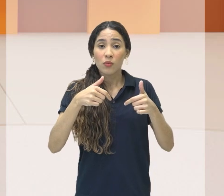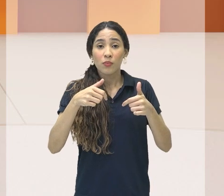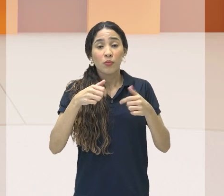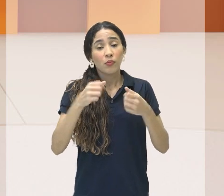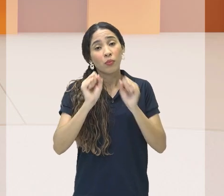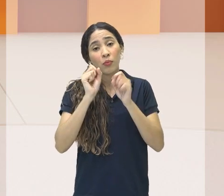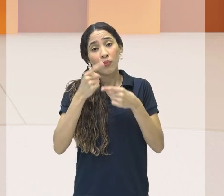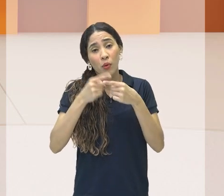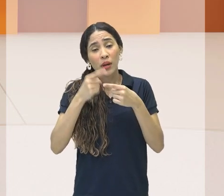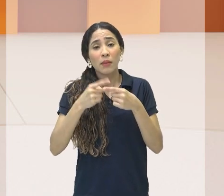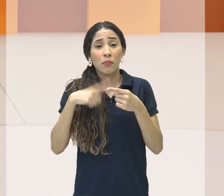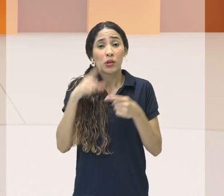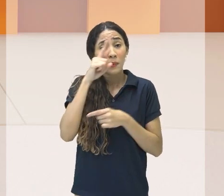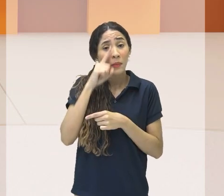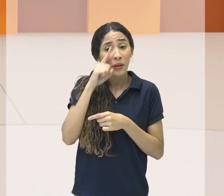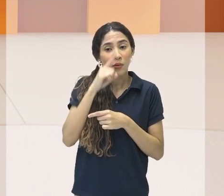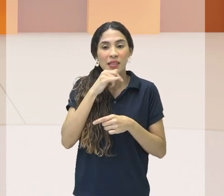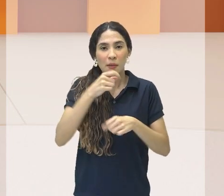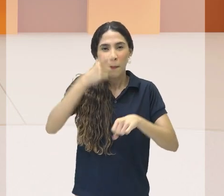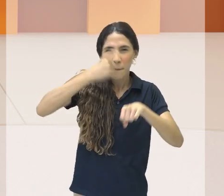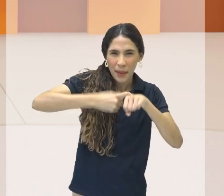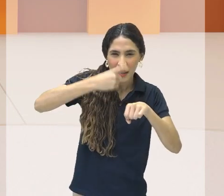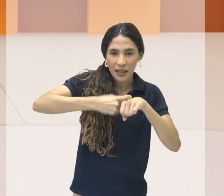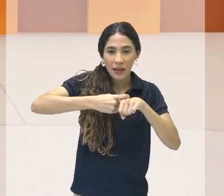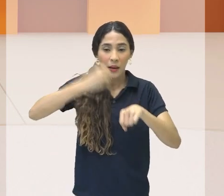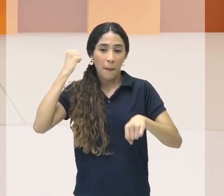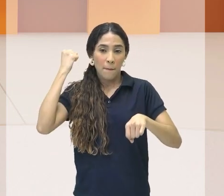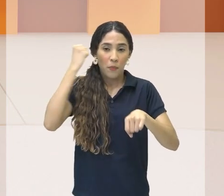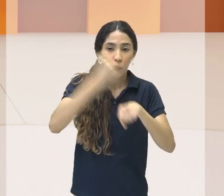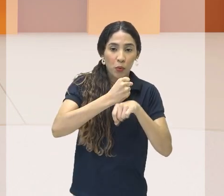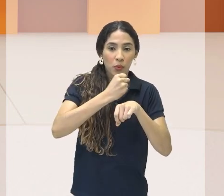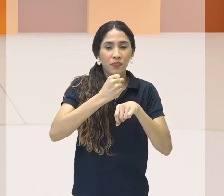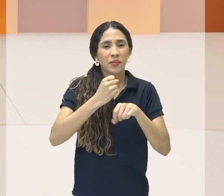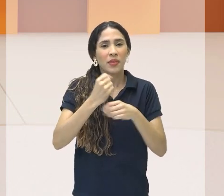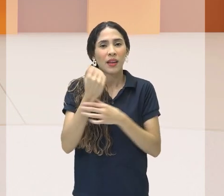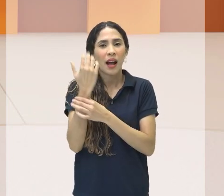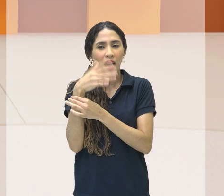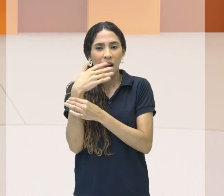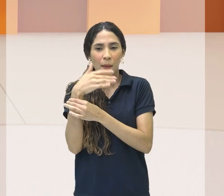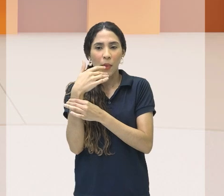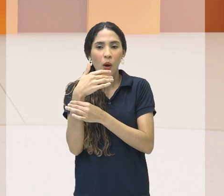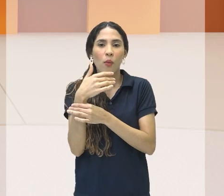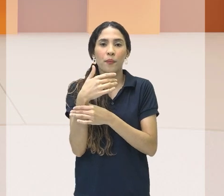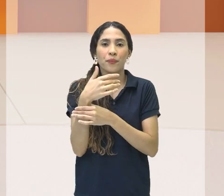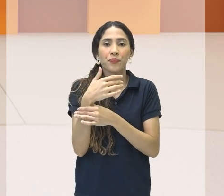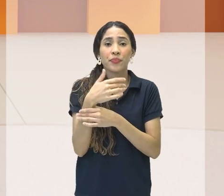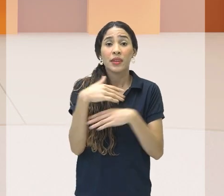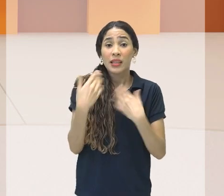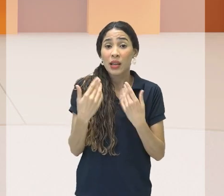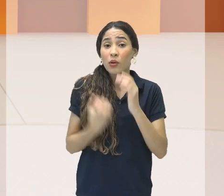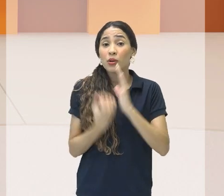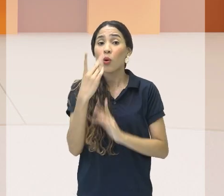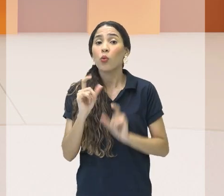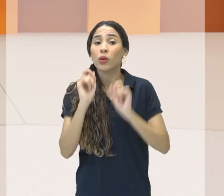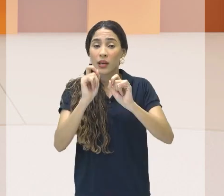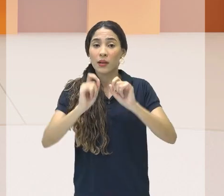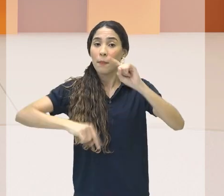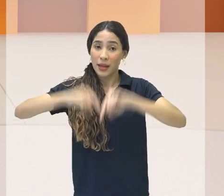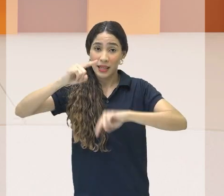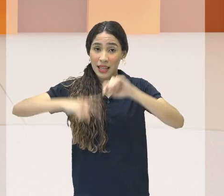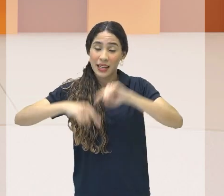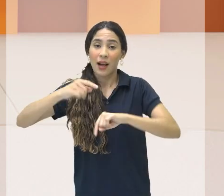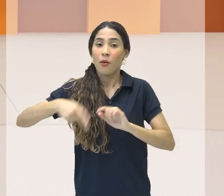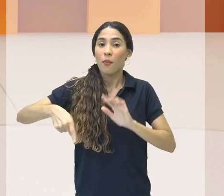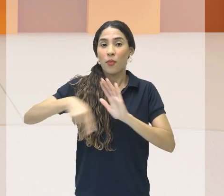né? Ele quer quebrar uma pedra, ele não vai poder quebrar a pedra com a mão, que ele vai machucar a mão. Então, criou-se o quê? Uma